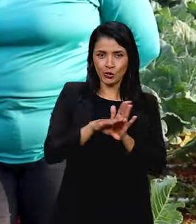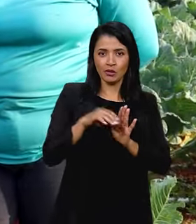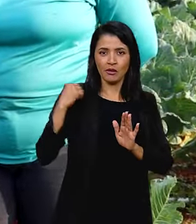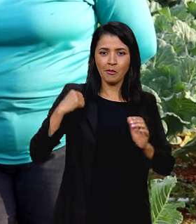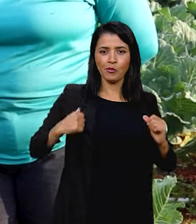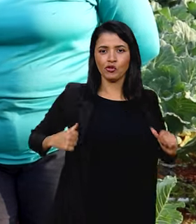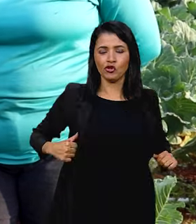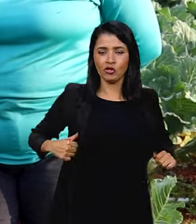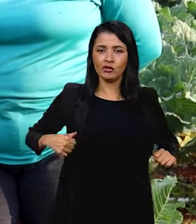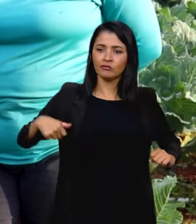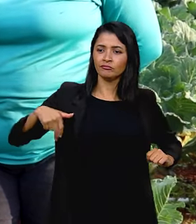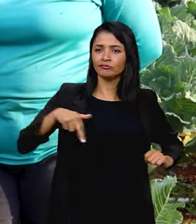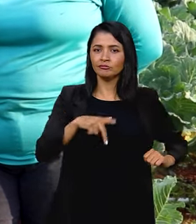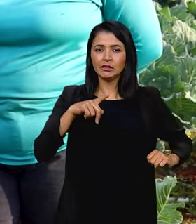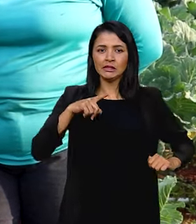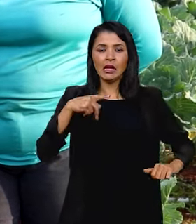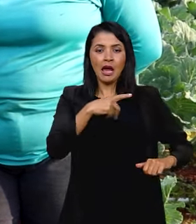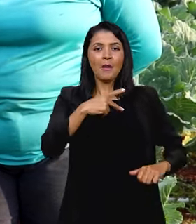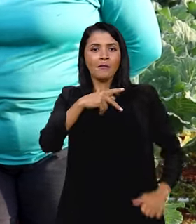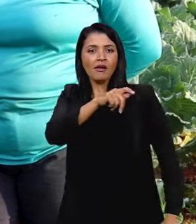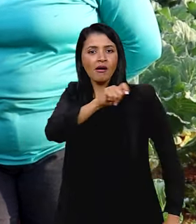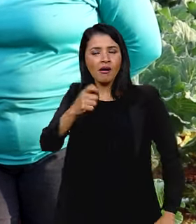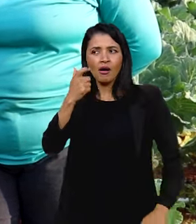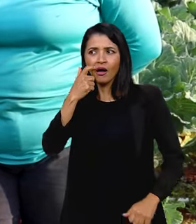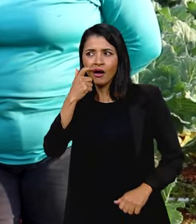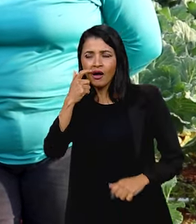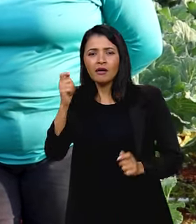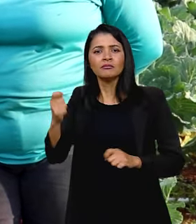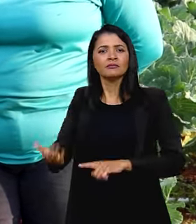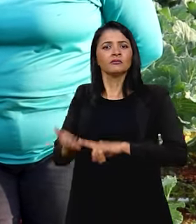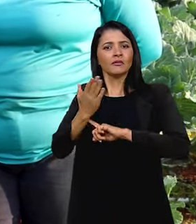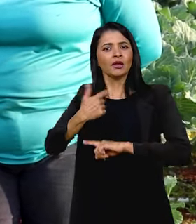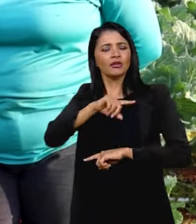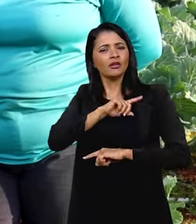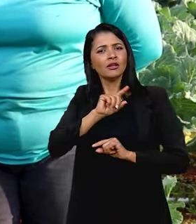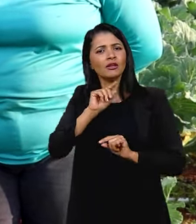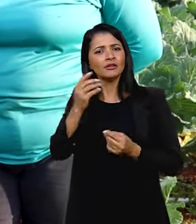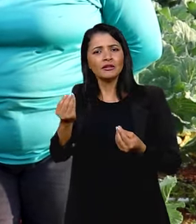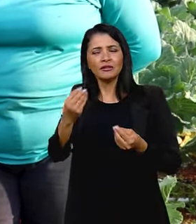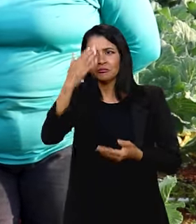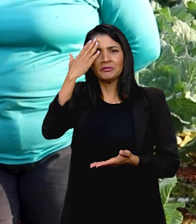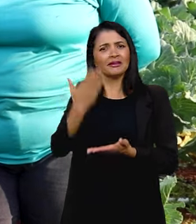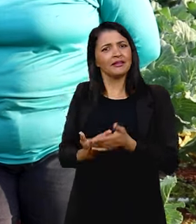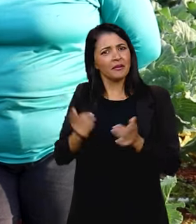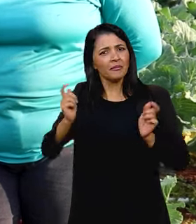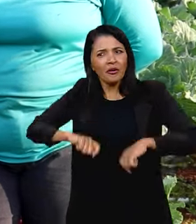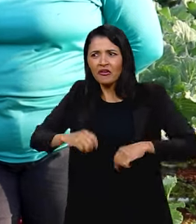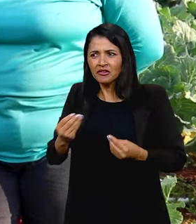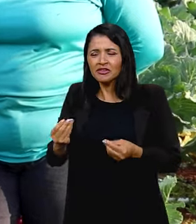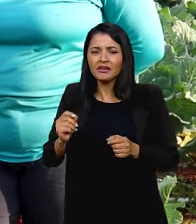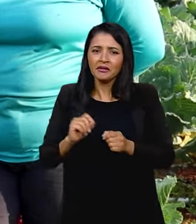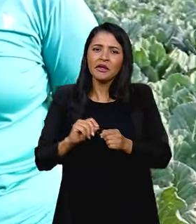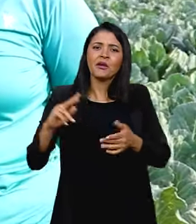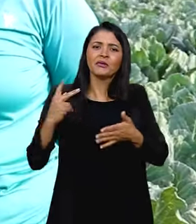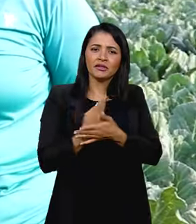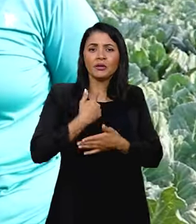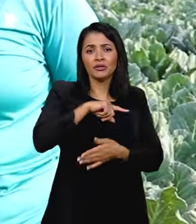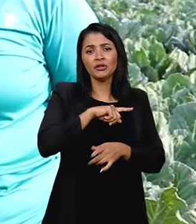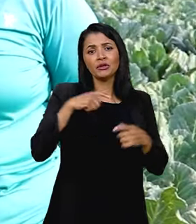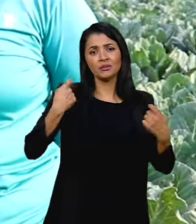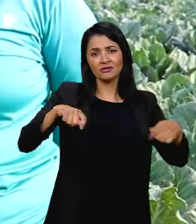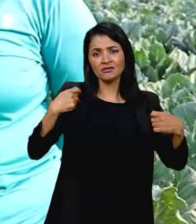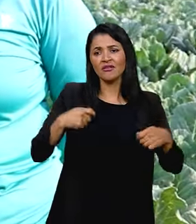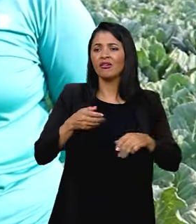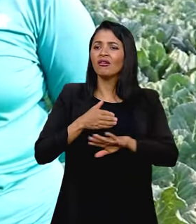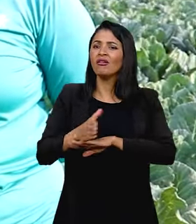uma mochila nas costas né E se levantar o pç forma que a gente nem acreditava que dava para fazer isso aconteceu